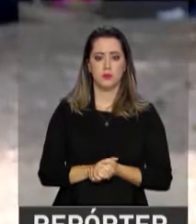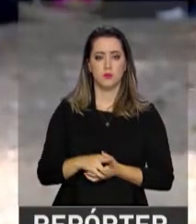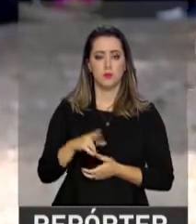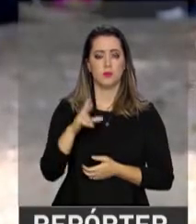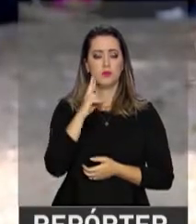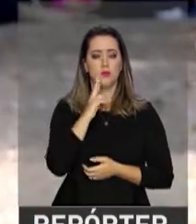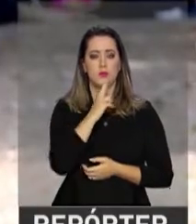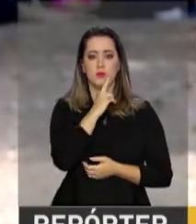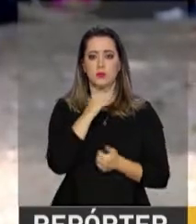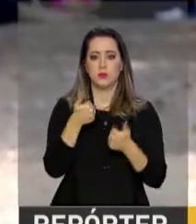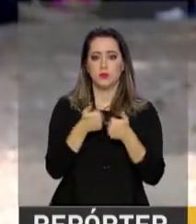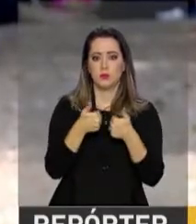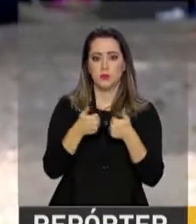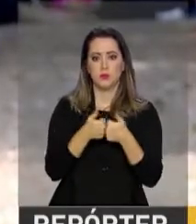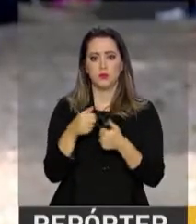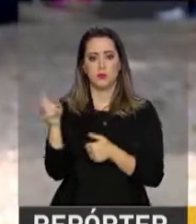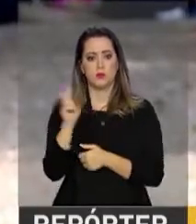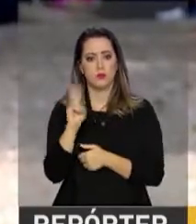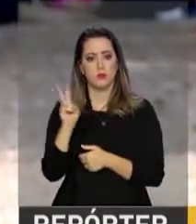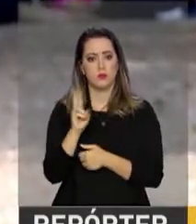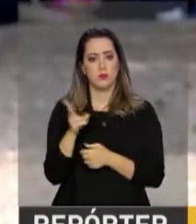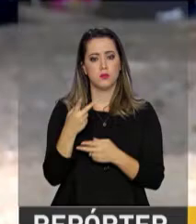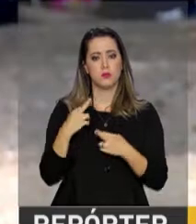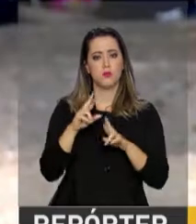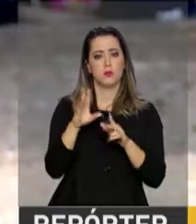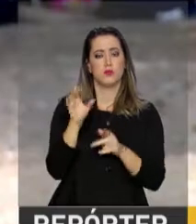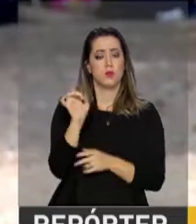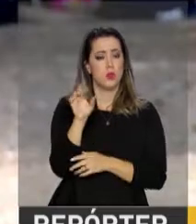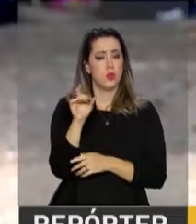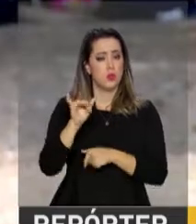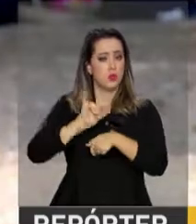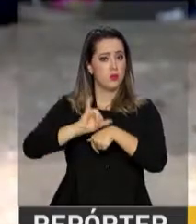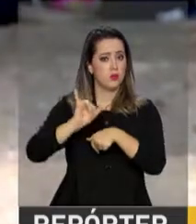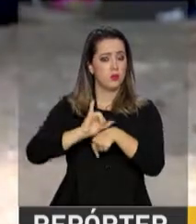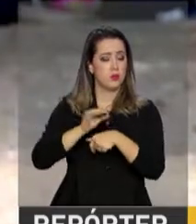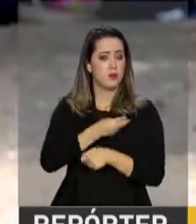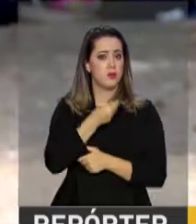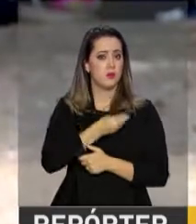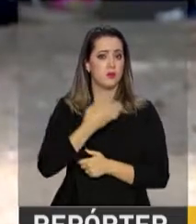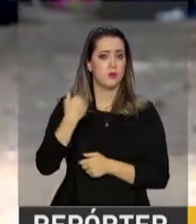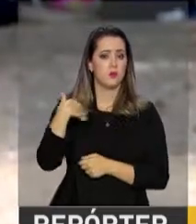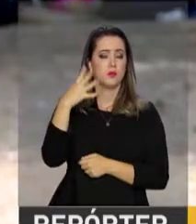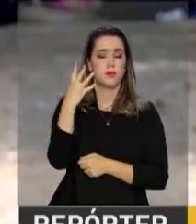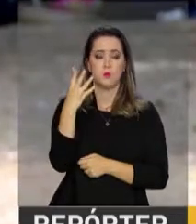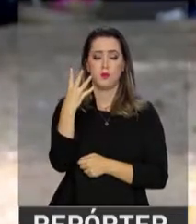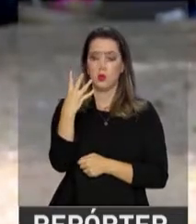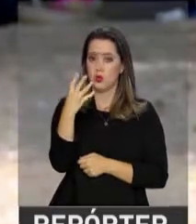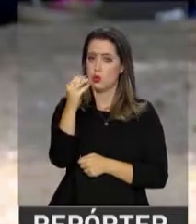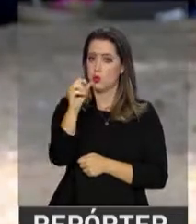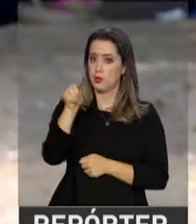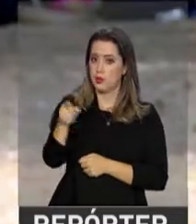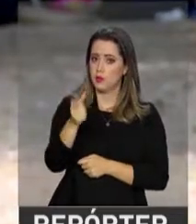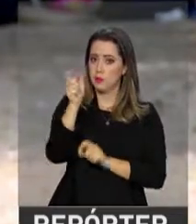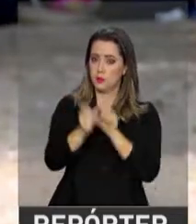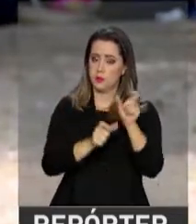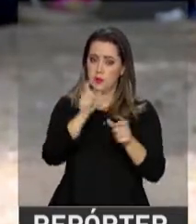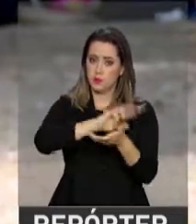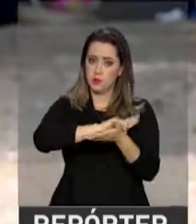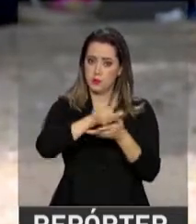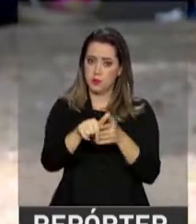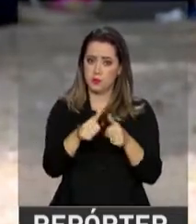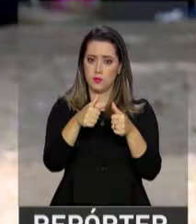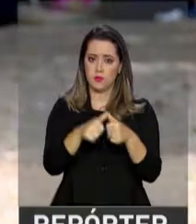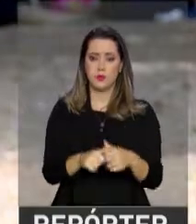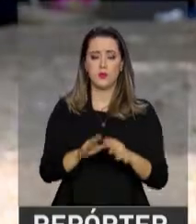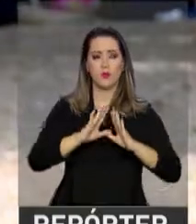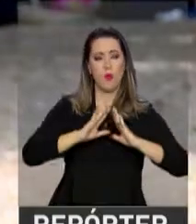Roraima faz fronteira com a Venezuela. Estima-se que só em Boa Vista vivam mais de 40 mil venezuelanos, muitos deles em praças